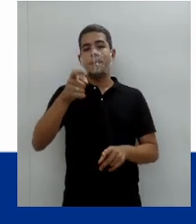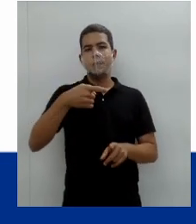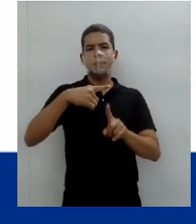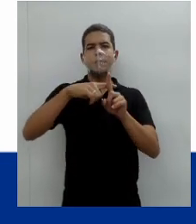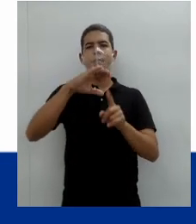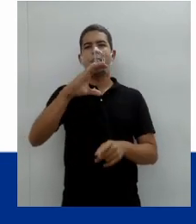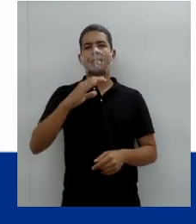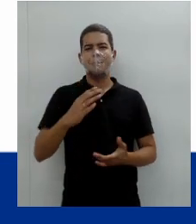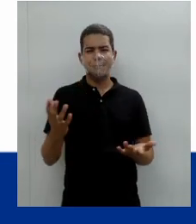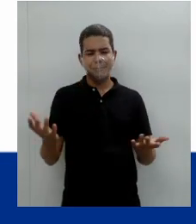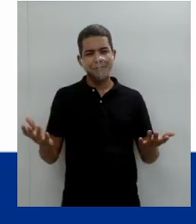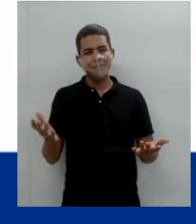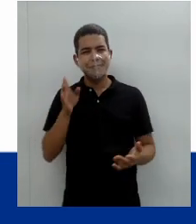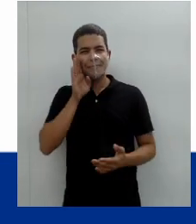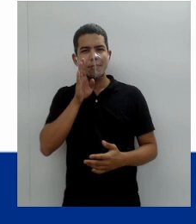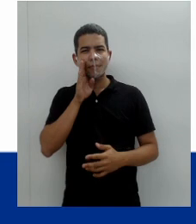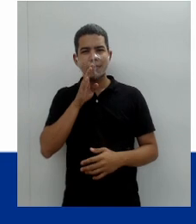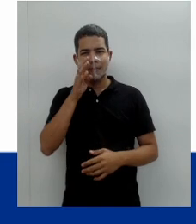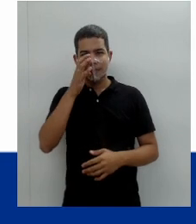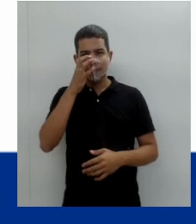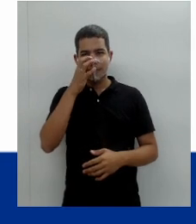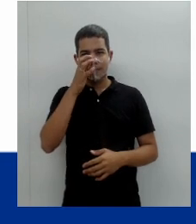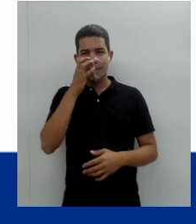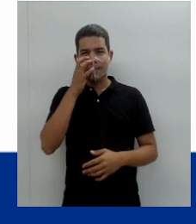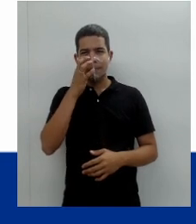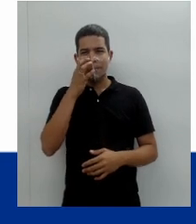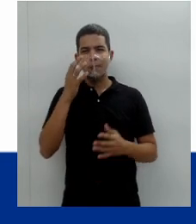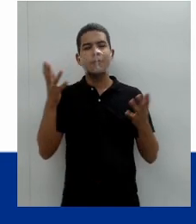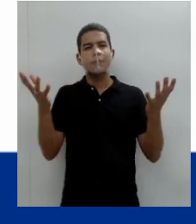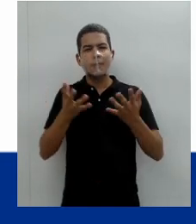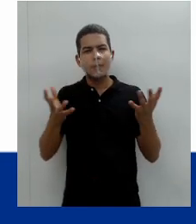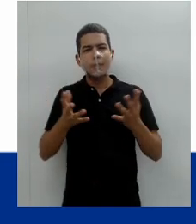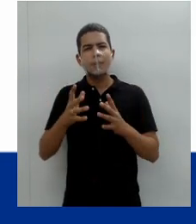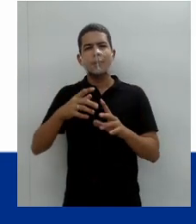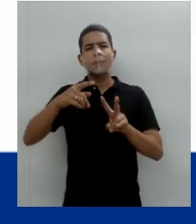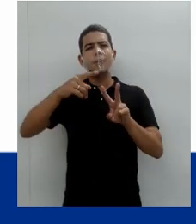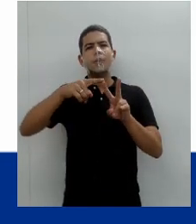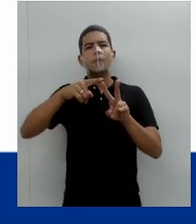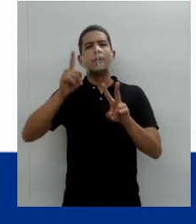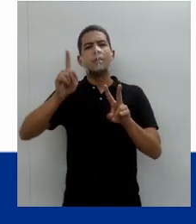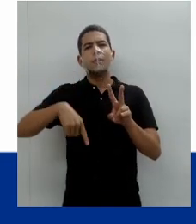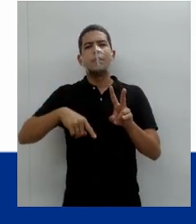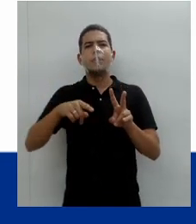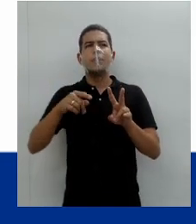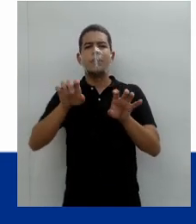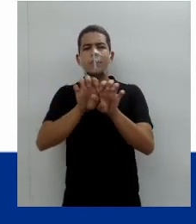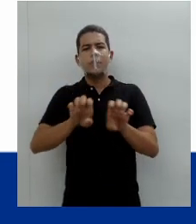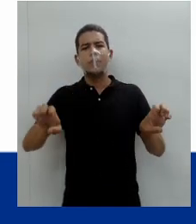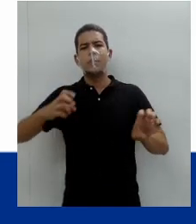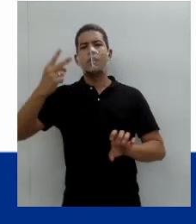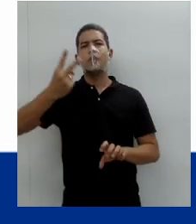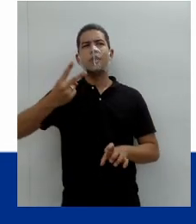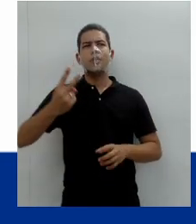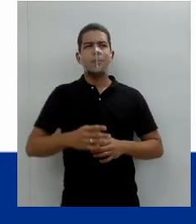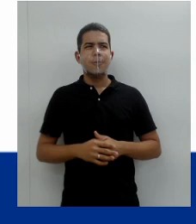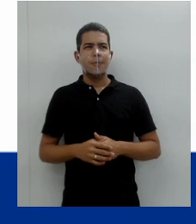mais c, que legal. Aqui eu tenho agora, para encontrar raízes, uma equação de segundo grau. Olha, massa, olha